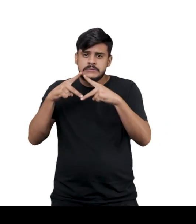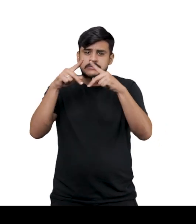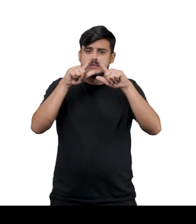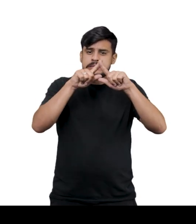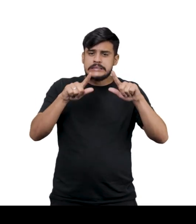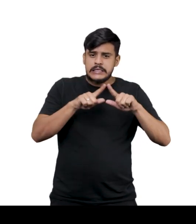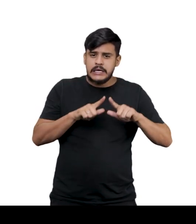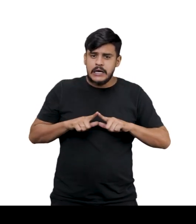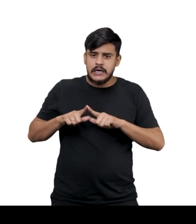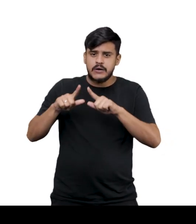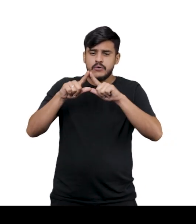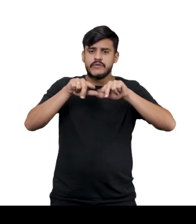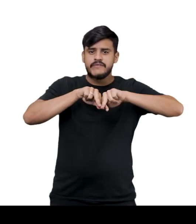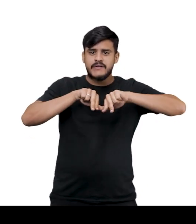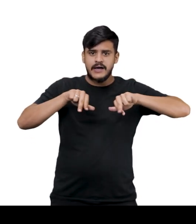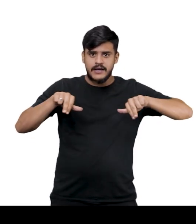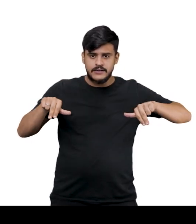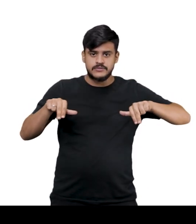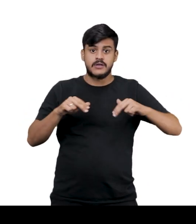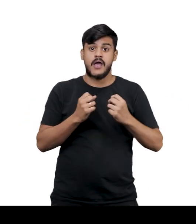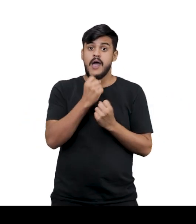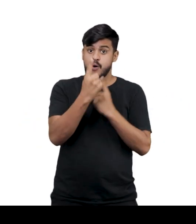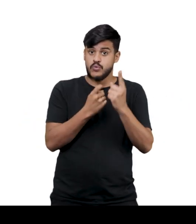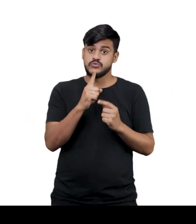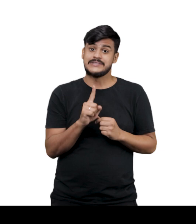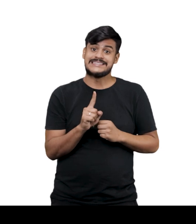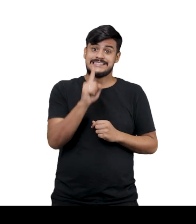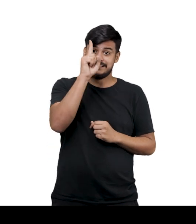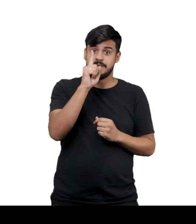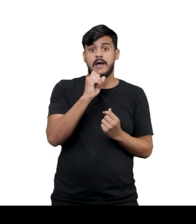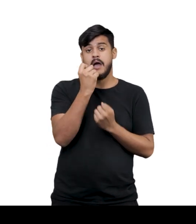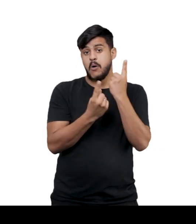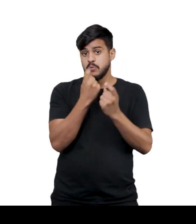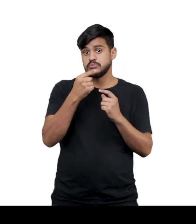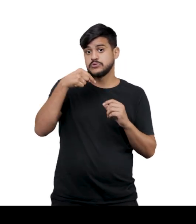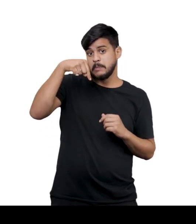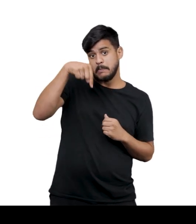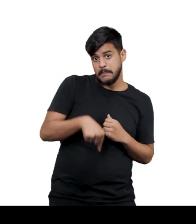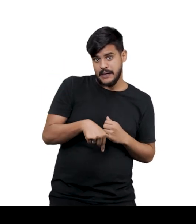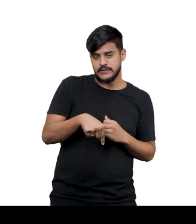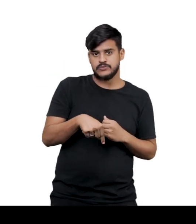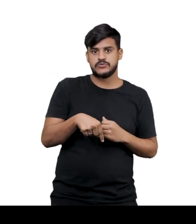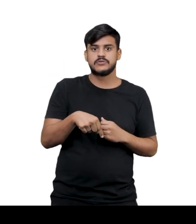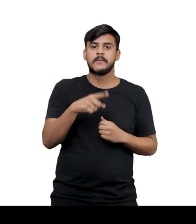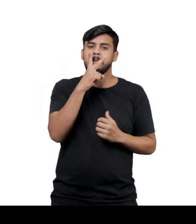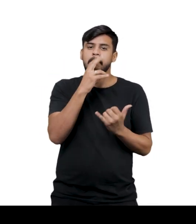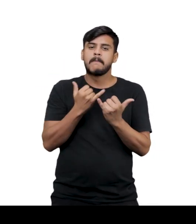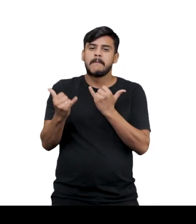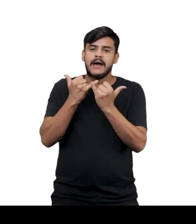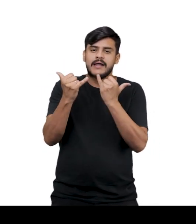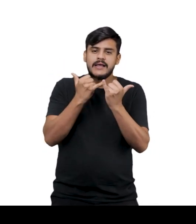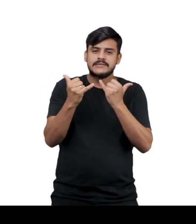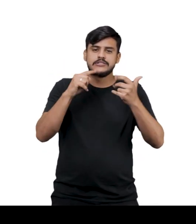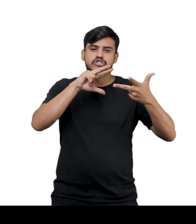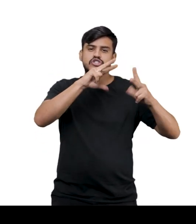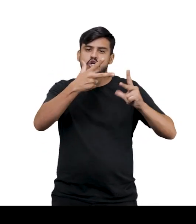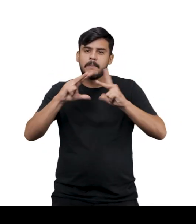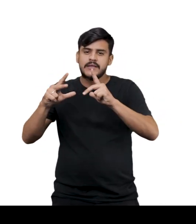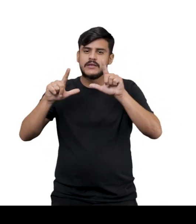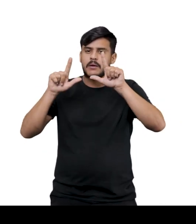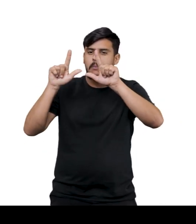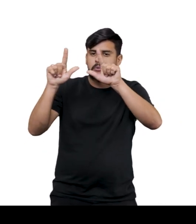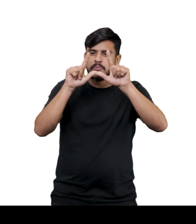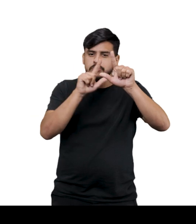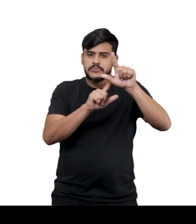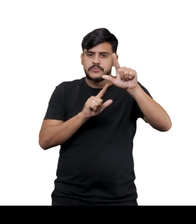de quadriláteros e triângulos na porção central, alguns voltados para cima, outros para baixo, lembrando um